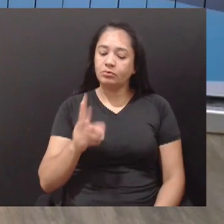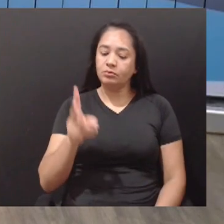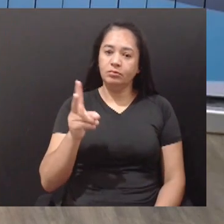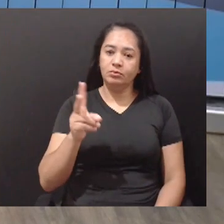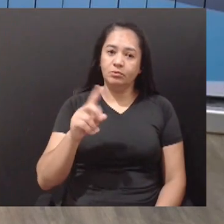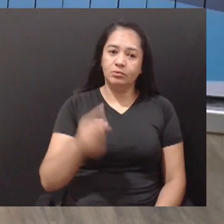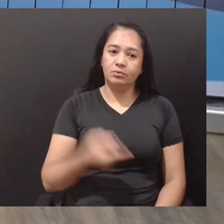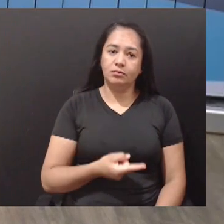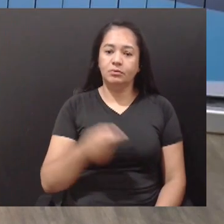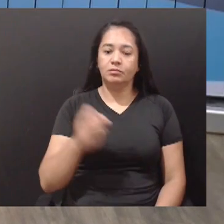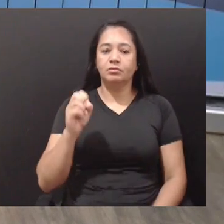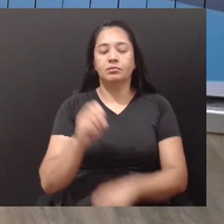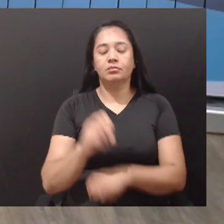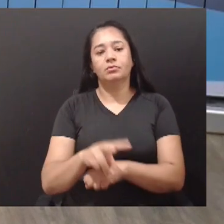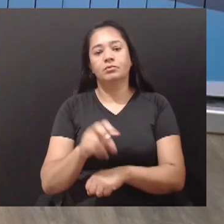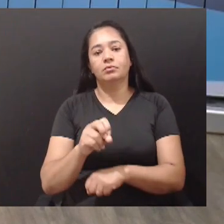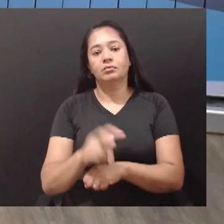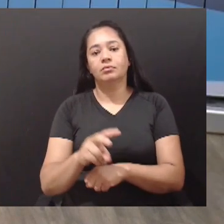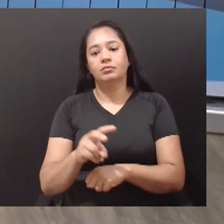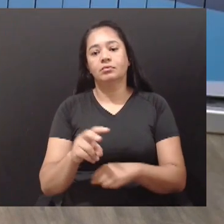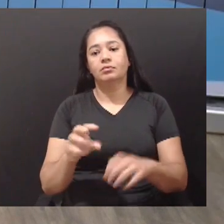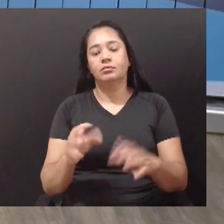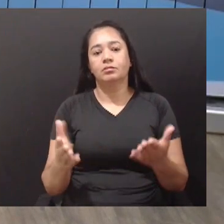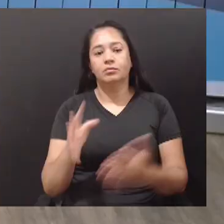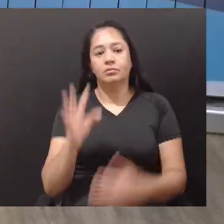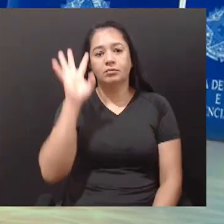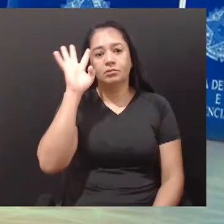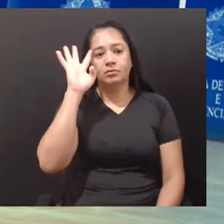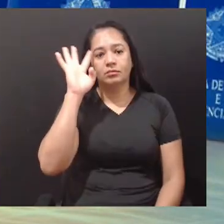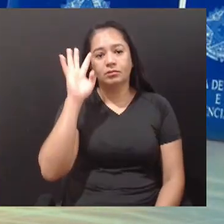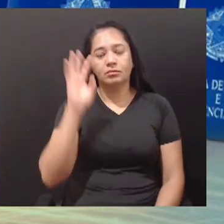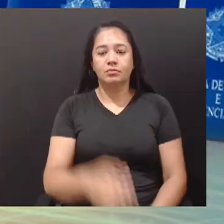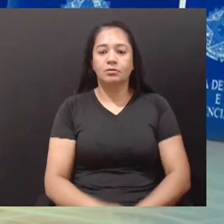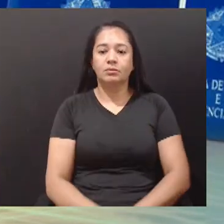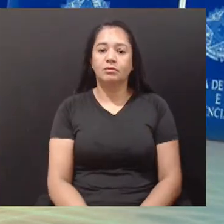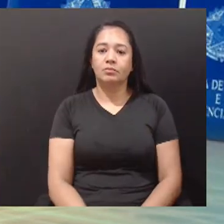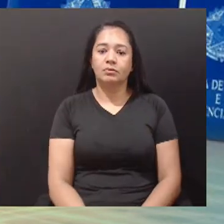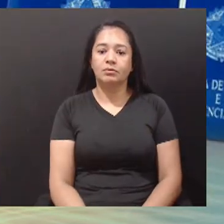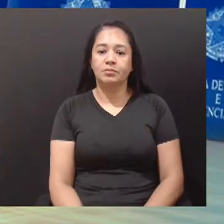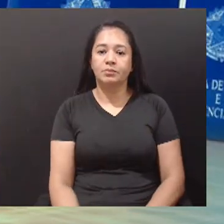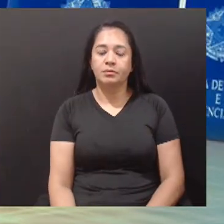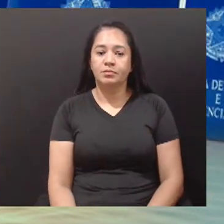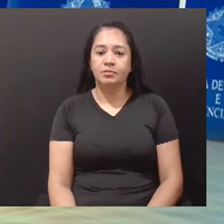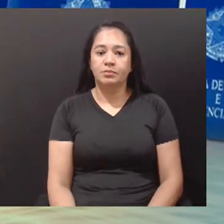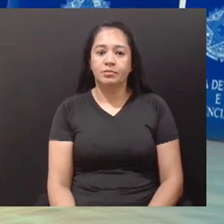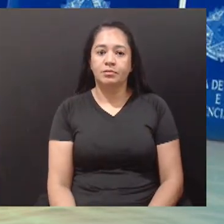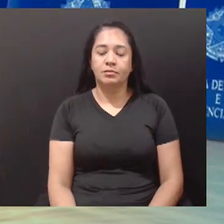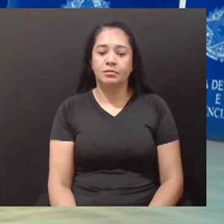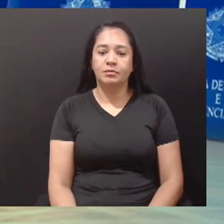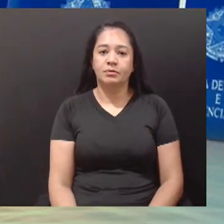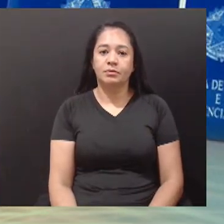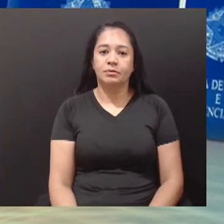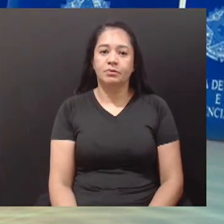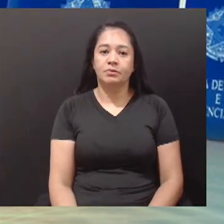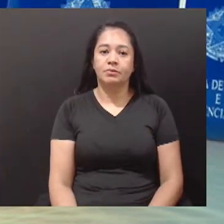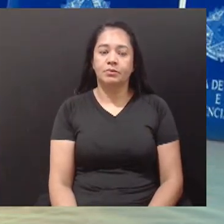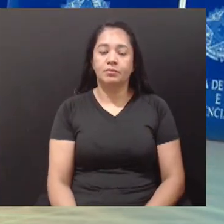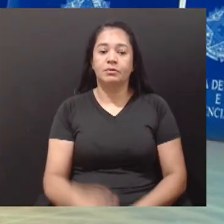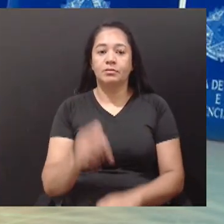vagas disponíveis para esta quarta-feira. Olha só. Há vagas para ajudante de